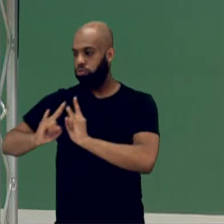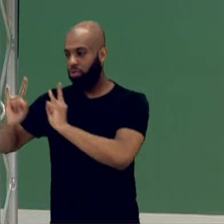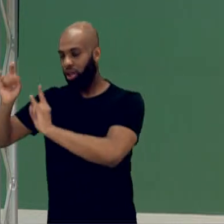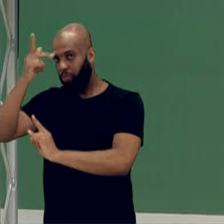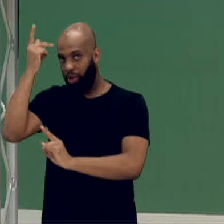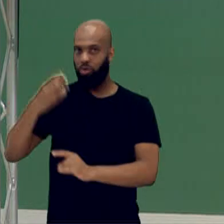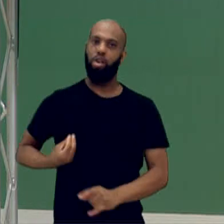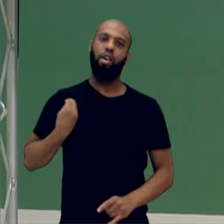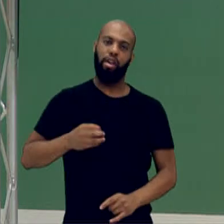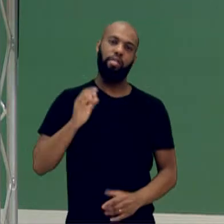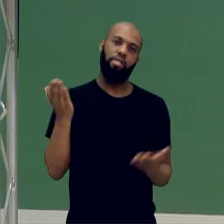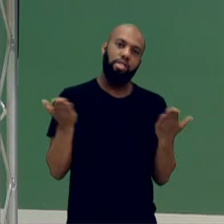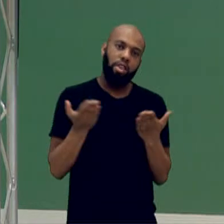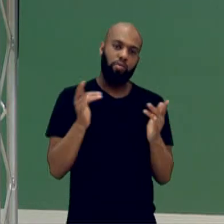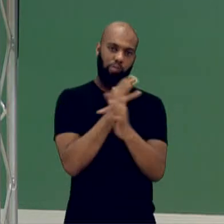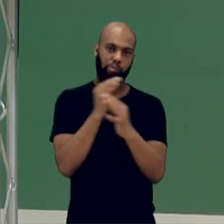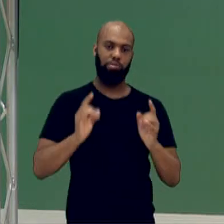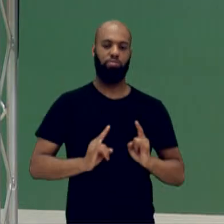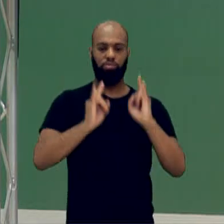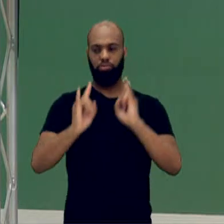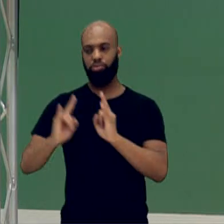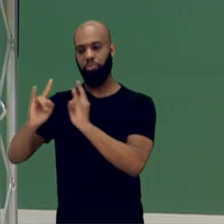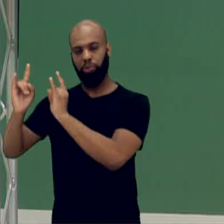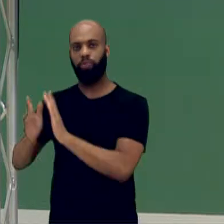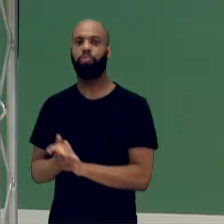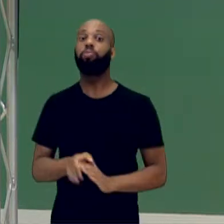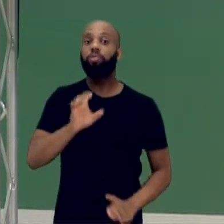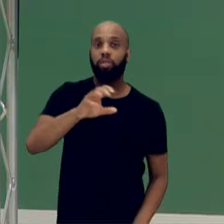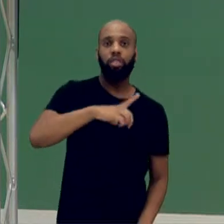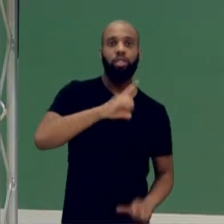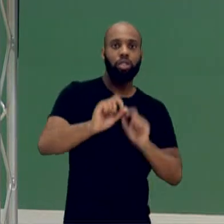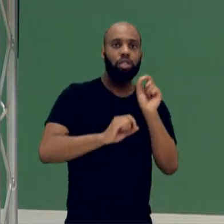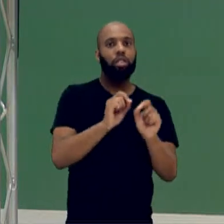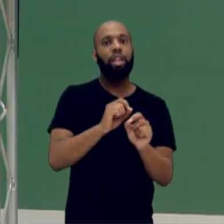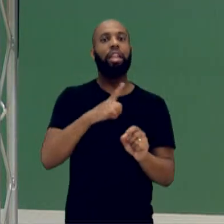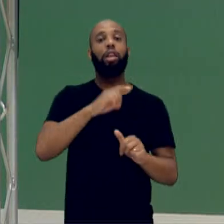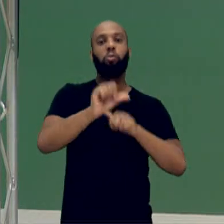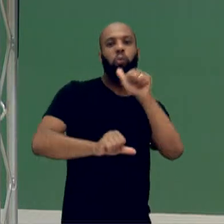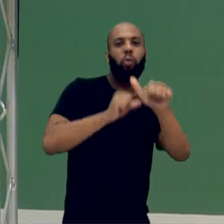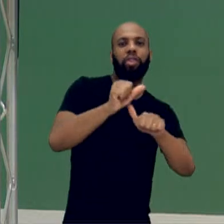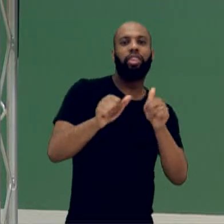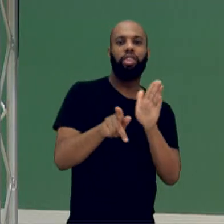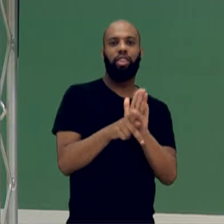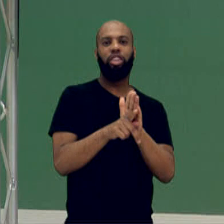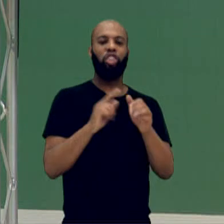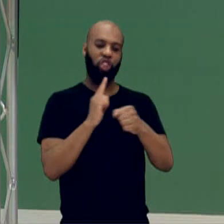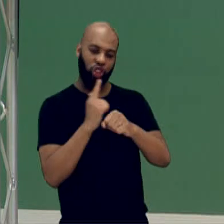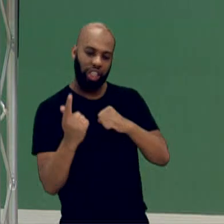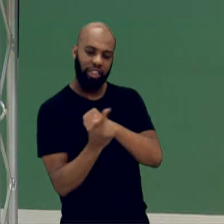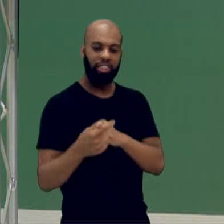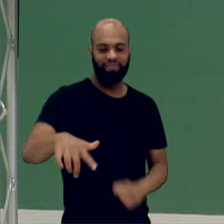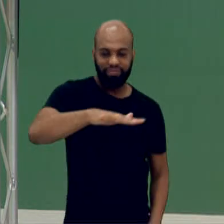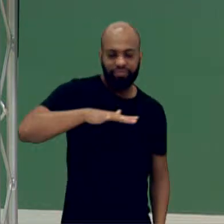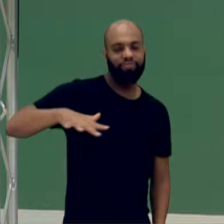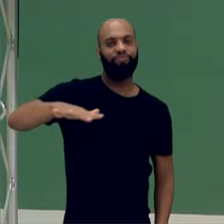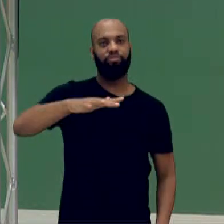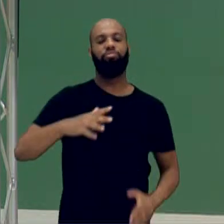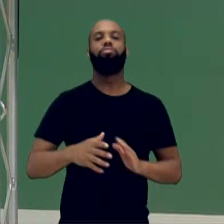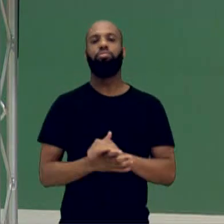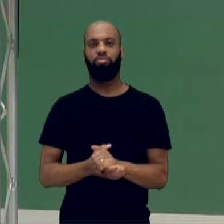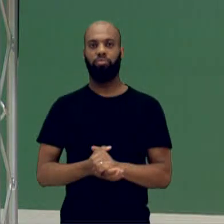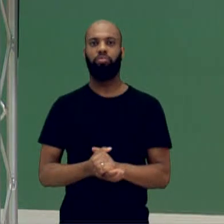nessas áreas, vão ocupando esses espaços. É aí que nós vamos ter essa alteração significativa do espaço geográfico,